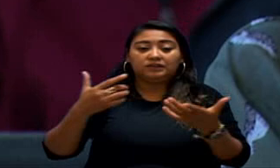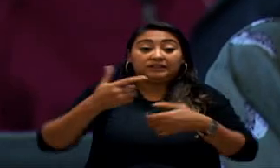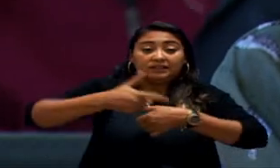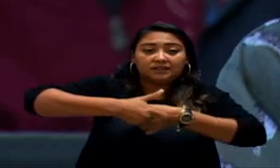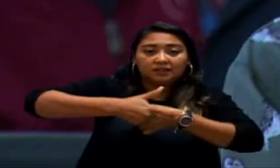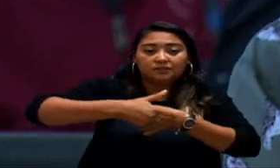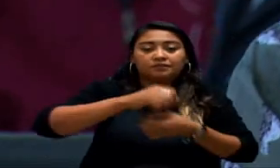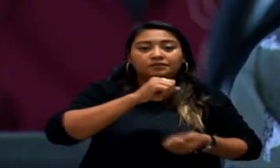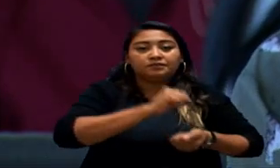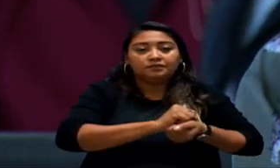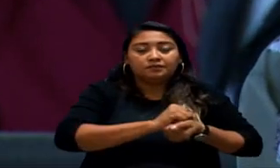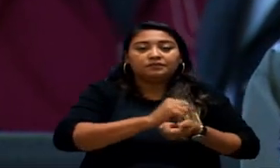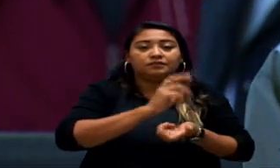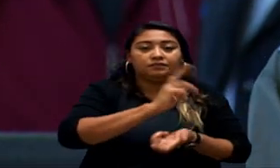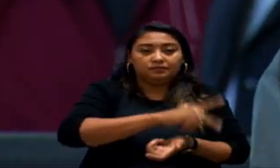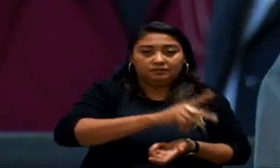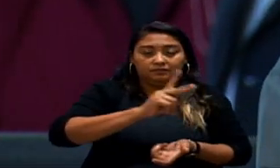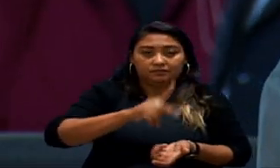professor para